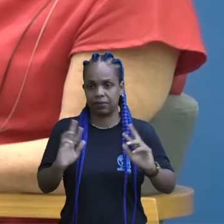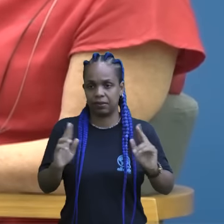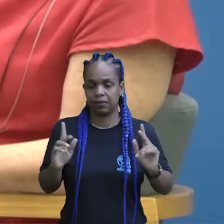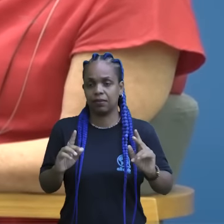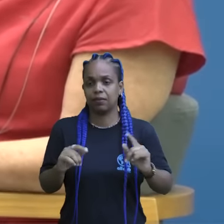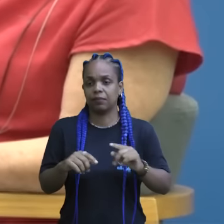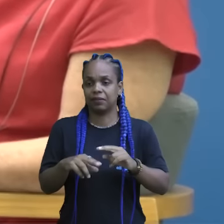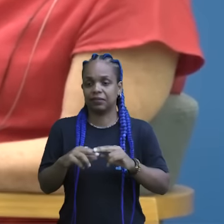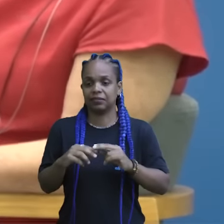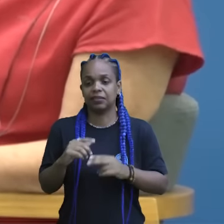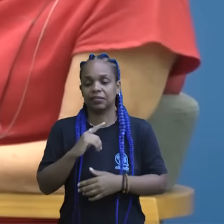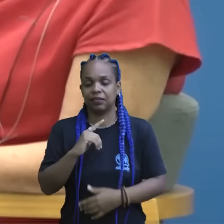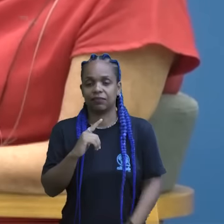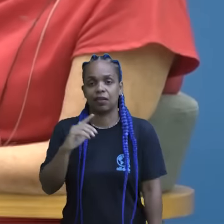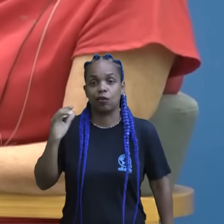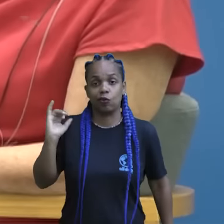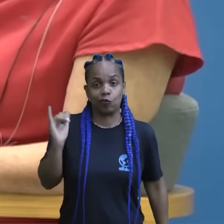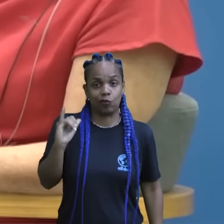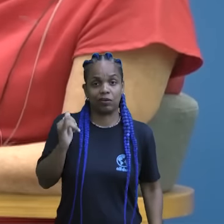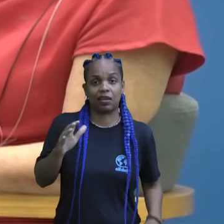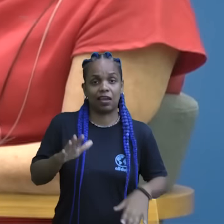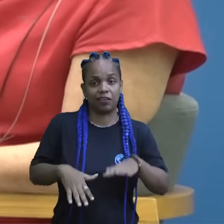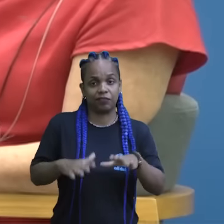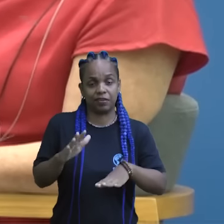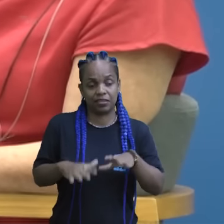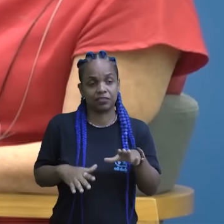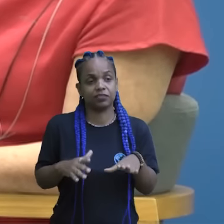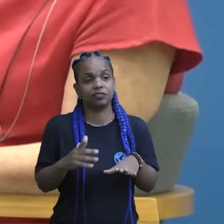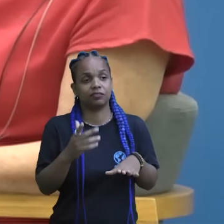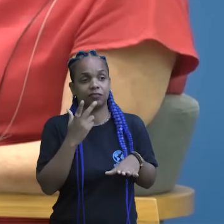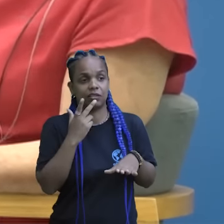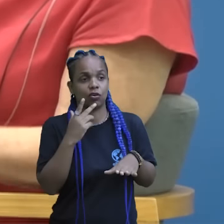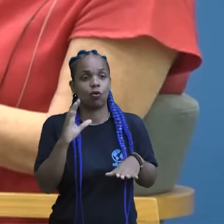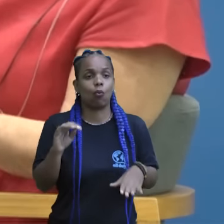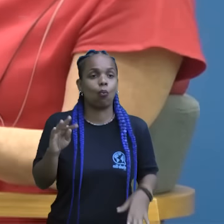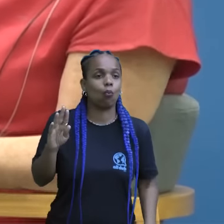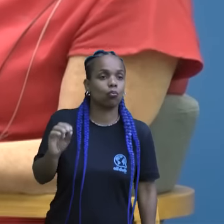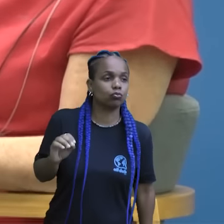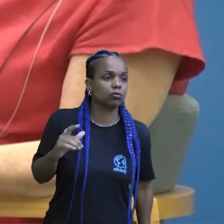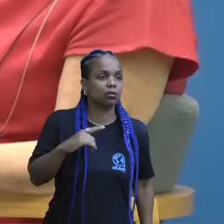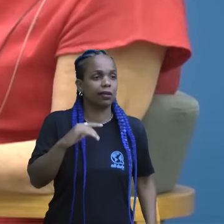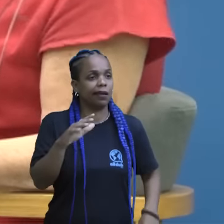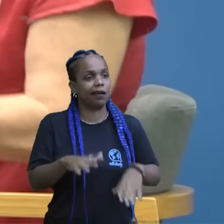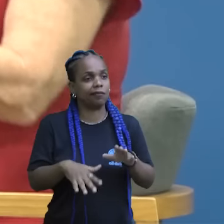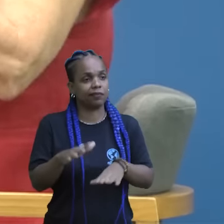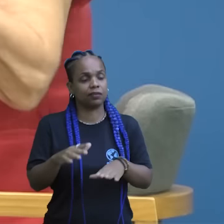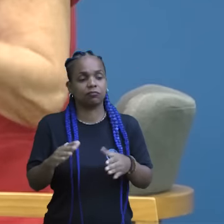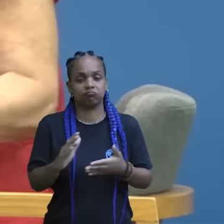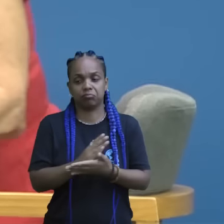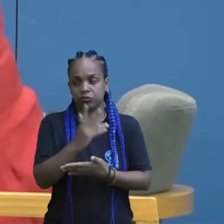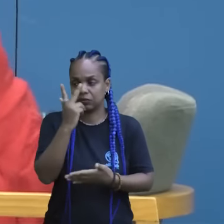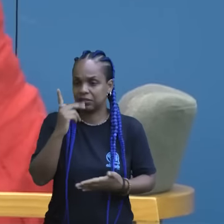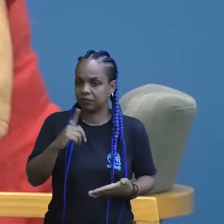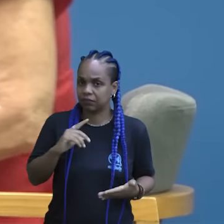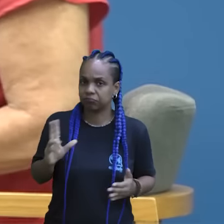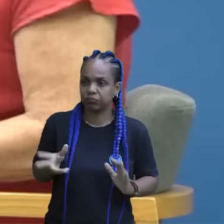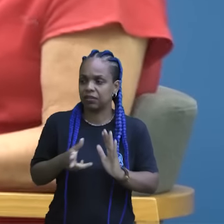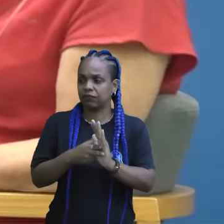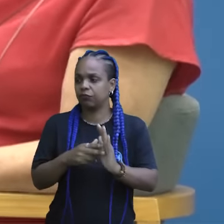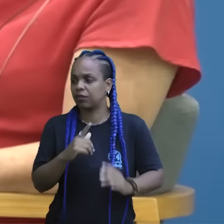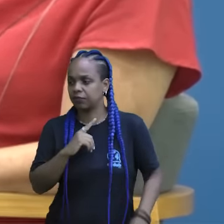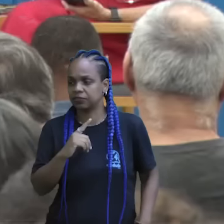alguns contos... assumiam muito como uma crônica, próprio Moleque, antes de mais nada, é uma crônica sobre o Rio